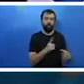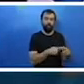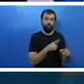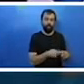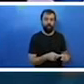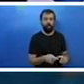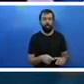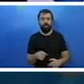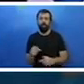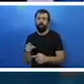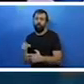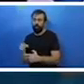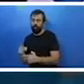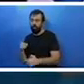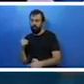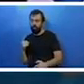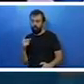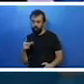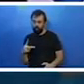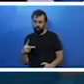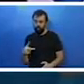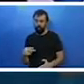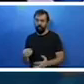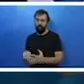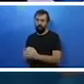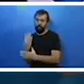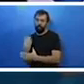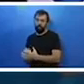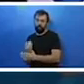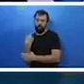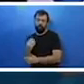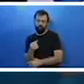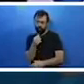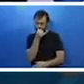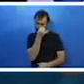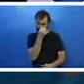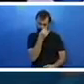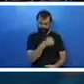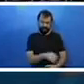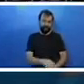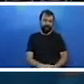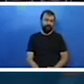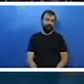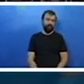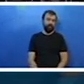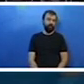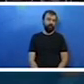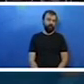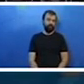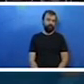organograma que eu expliquei para vocês durante essa videoaula. Vão olhar lá e vão colocar.